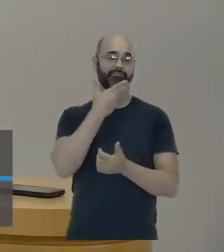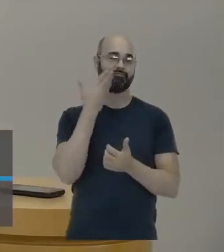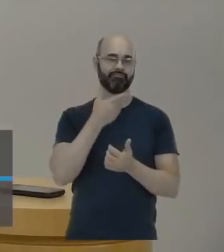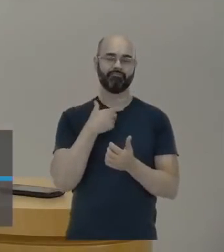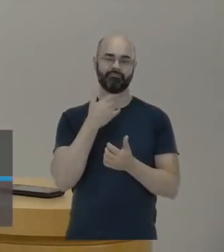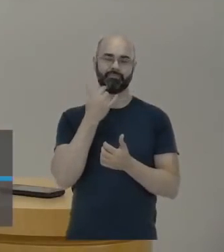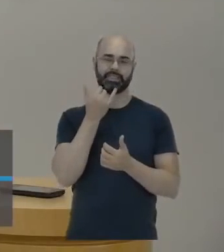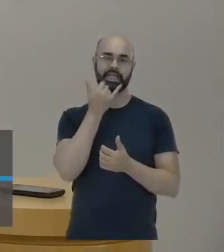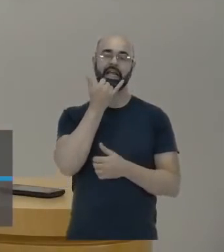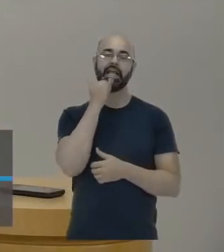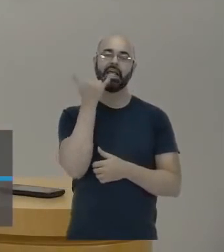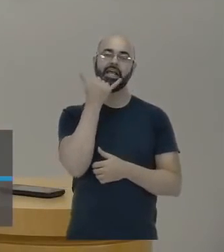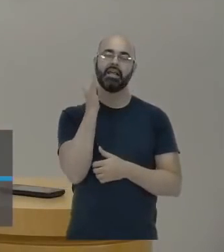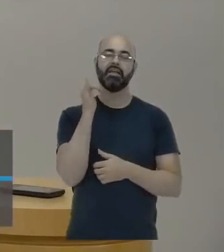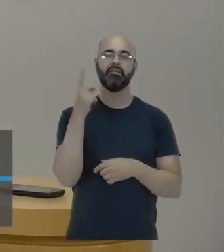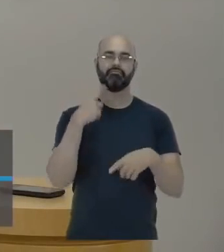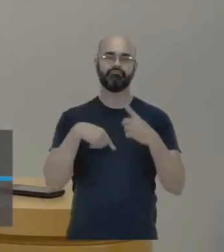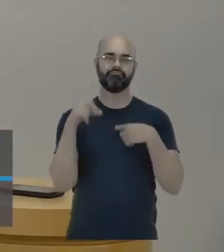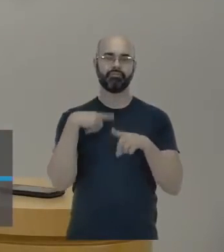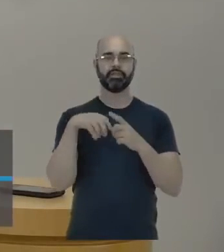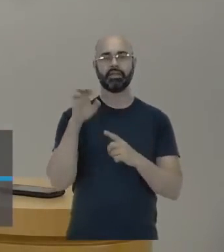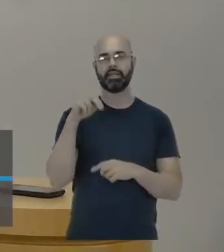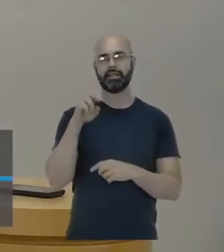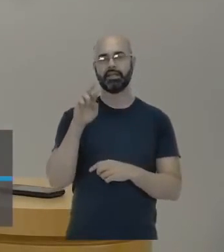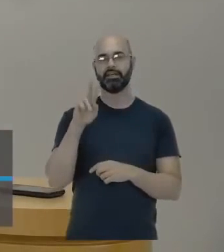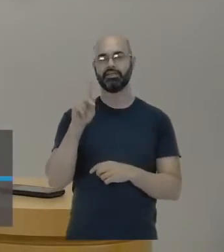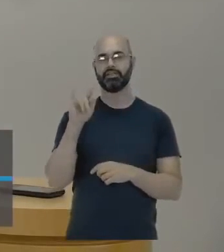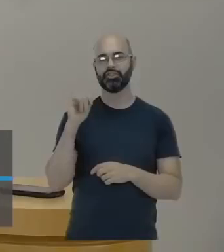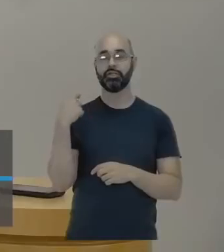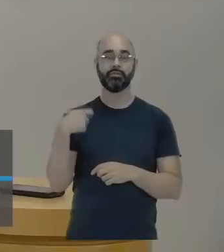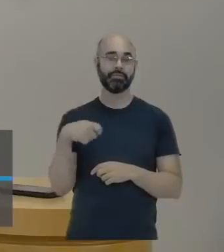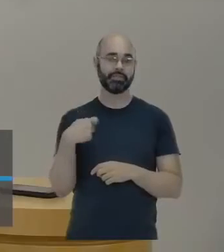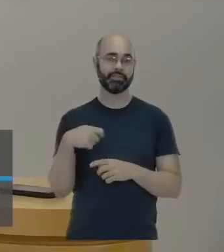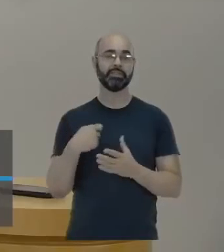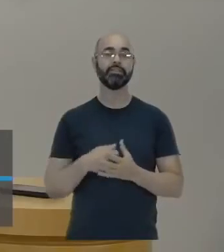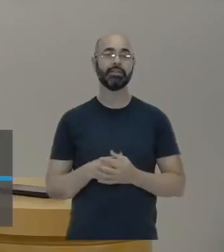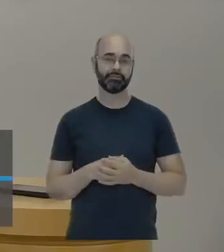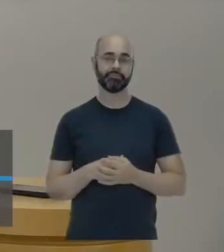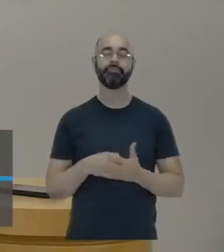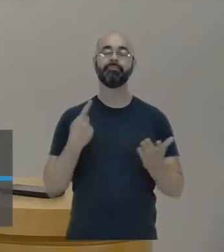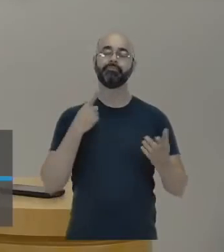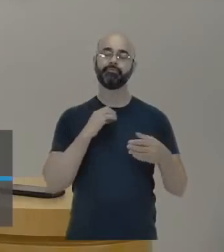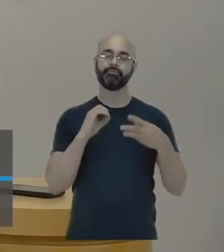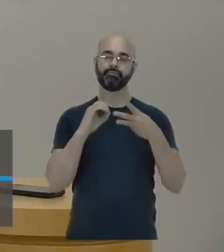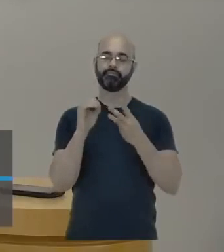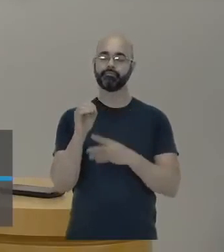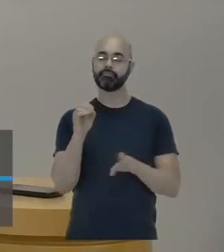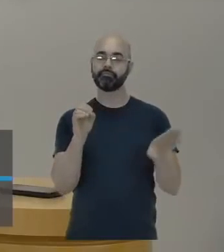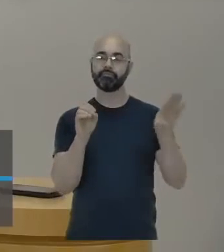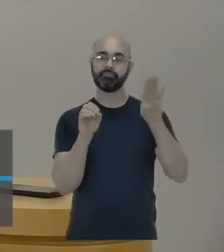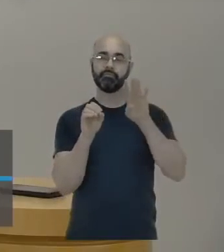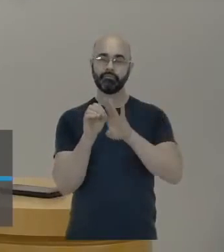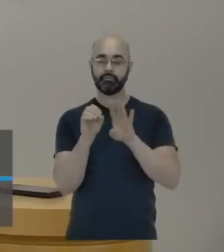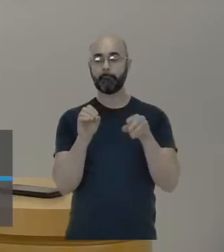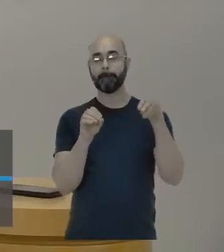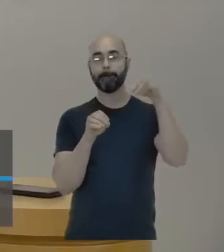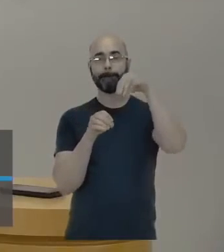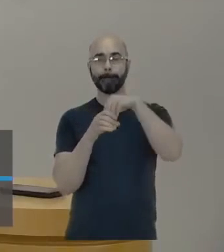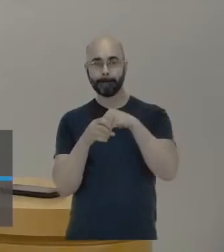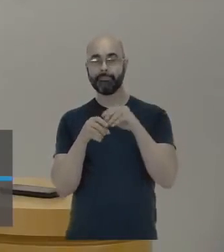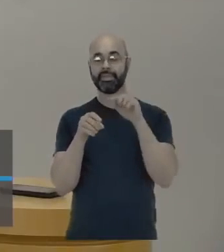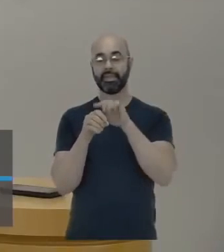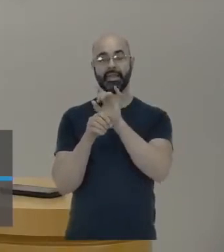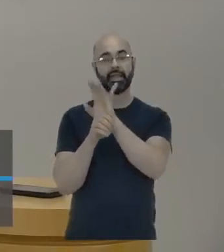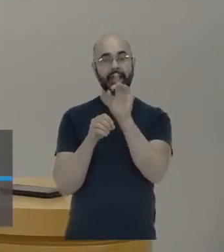energia, tá? Então eu preciso que o açúcar e que o oxigênio chegue na célula para que cada célula gere energia.